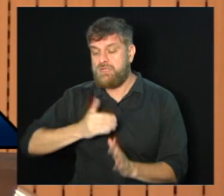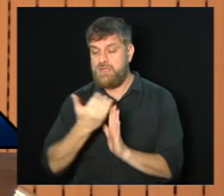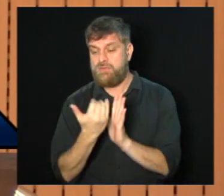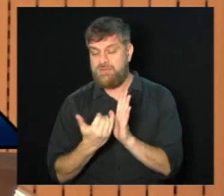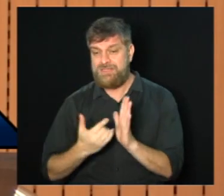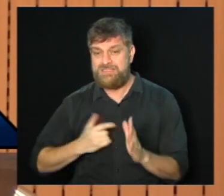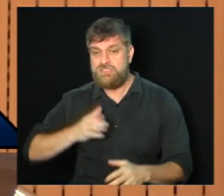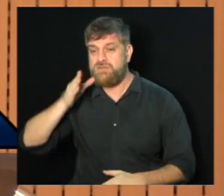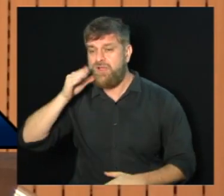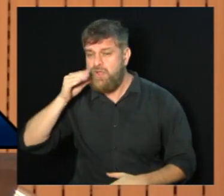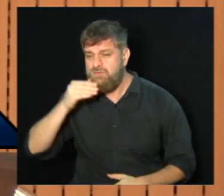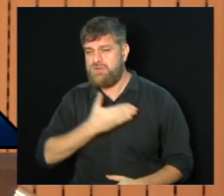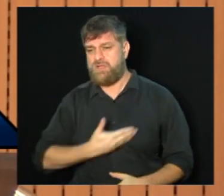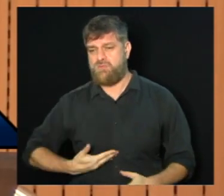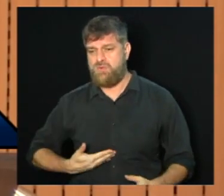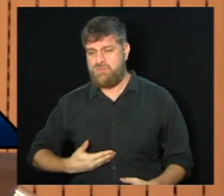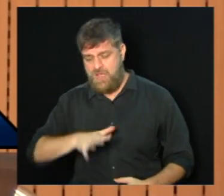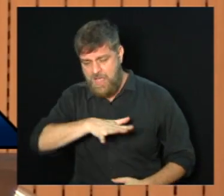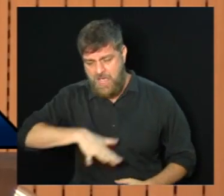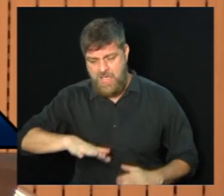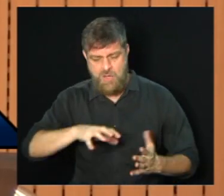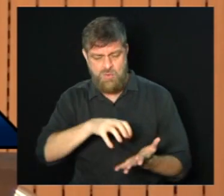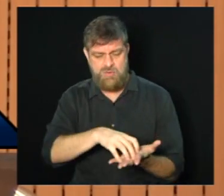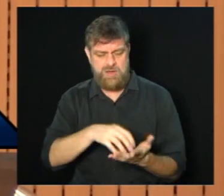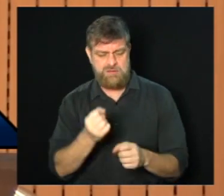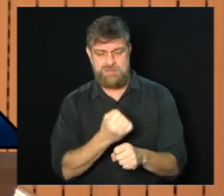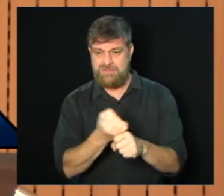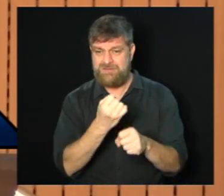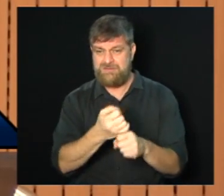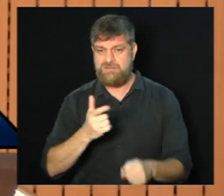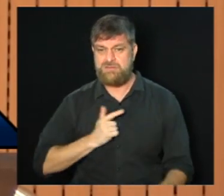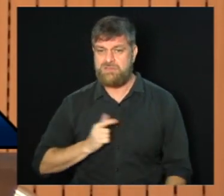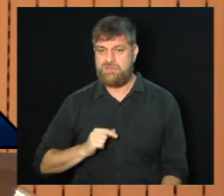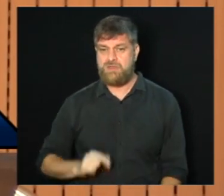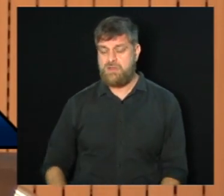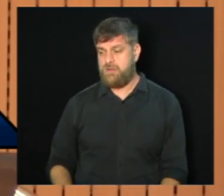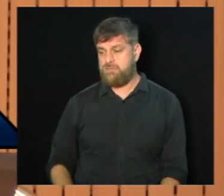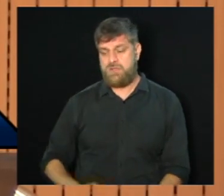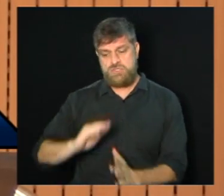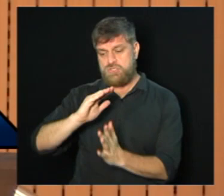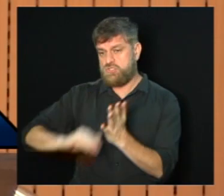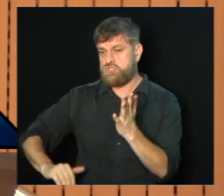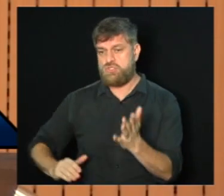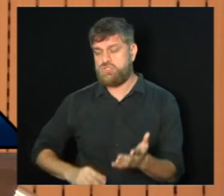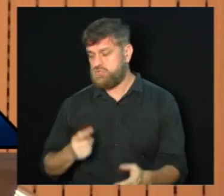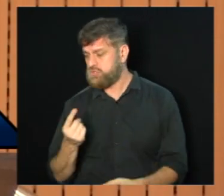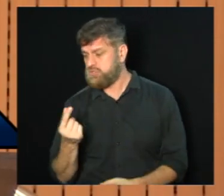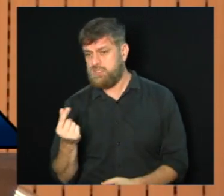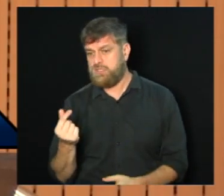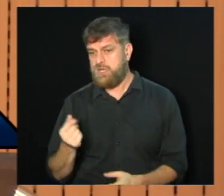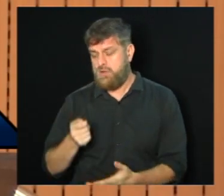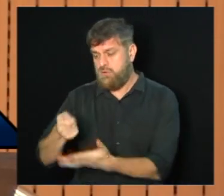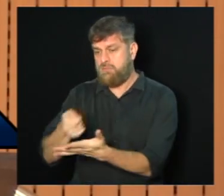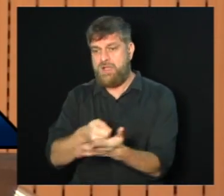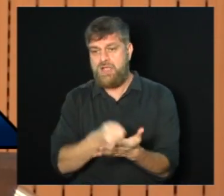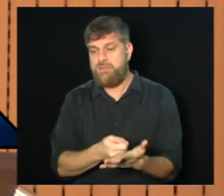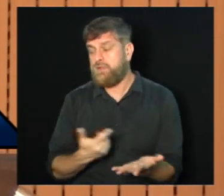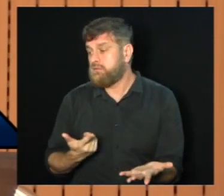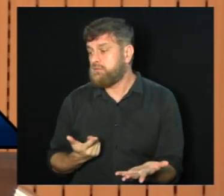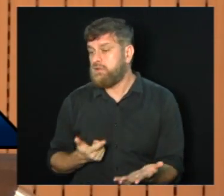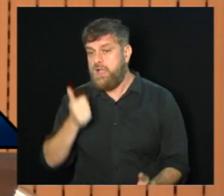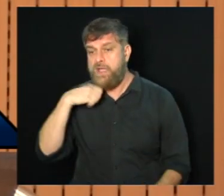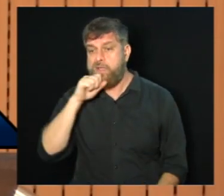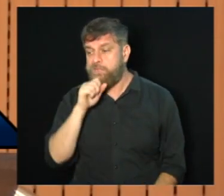servidor público, quando você tem um espaço físico, do que você tirar de uma hora para outra o Vale Creche. Essa casa